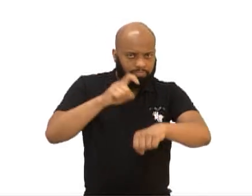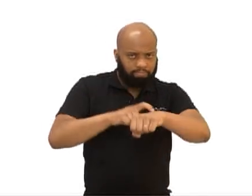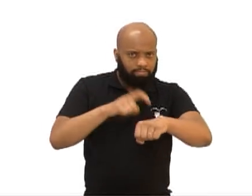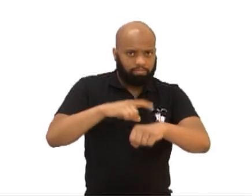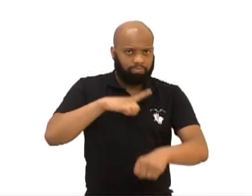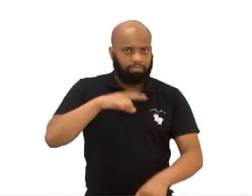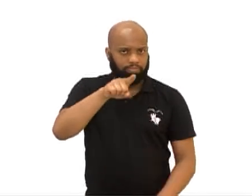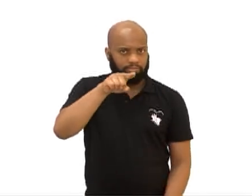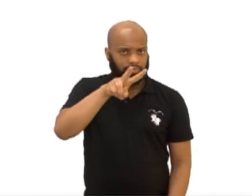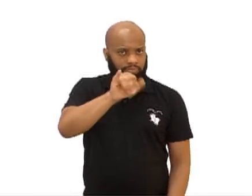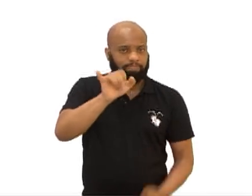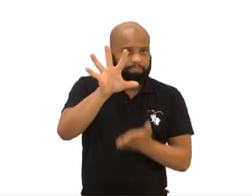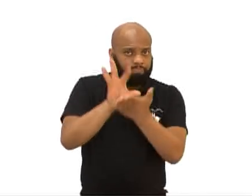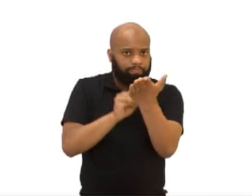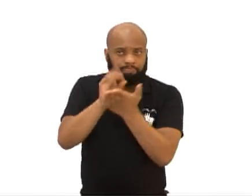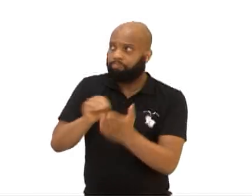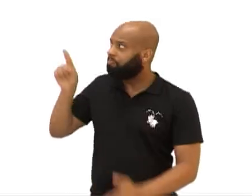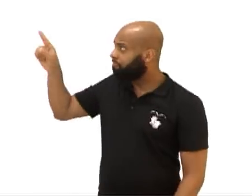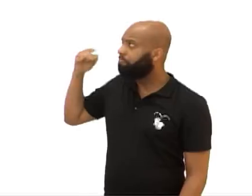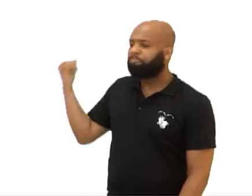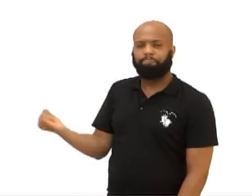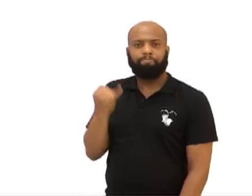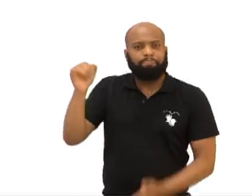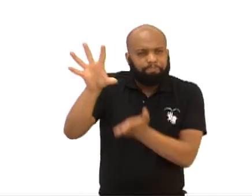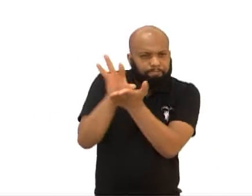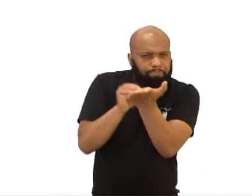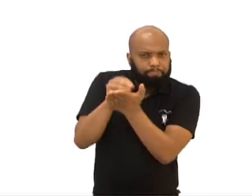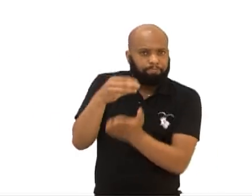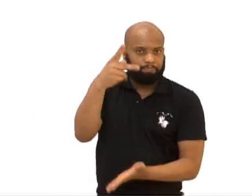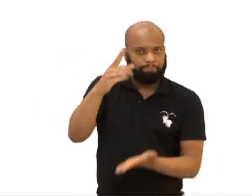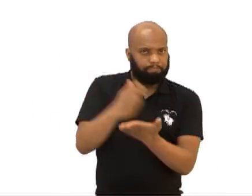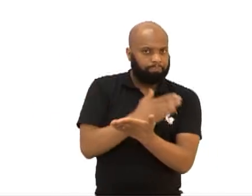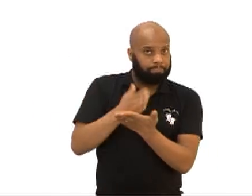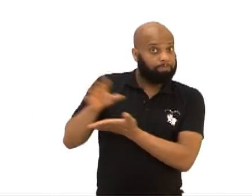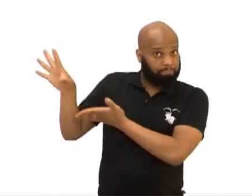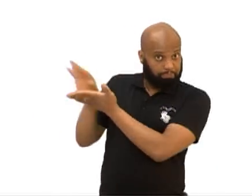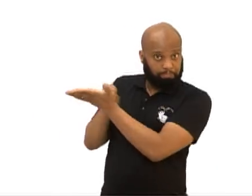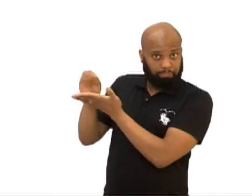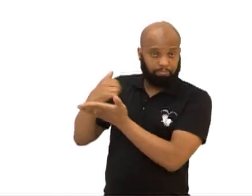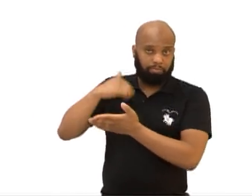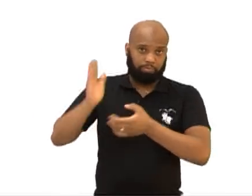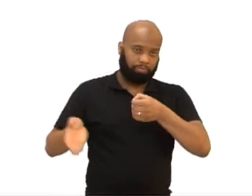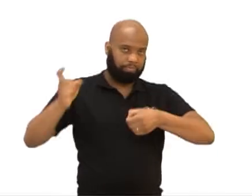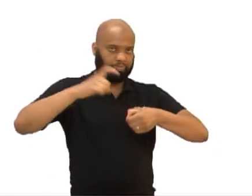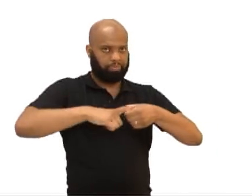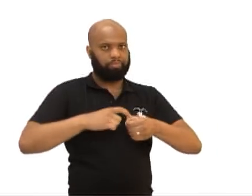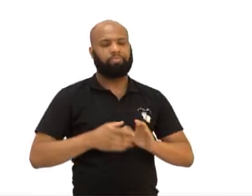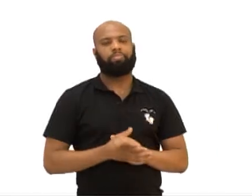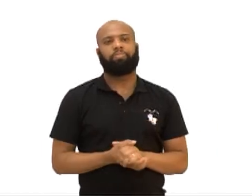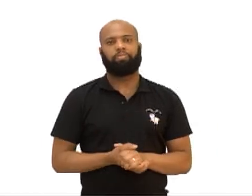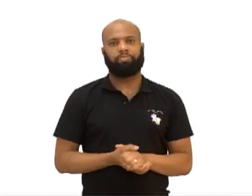copiarem isso, que é um conceito bem importante. O que é polígono regular? E a gente já volta.